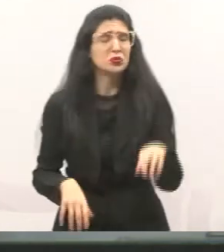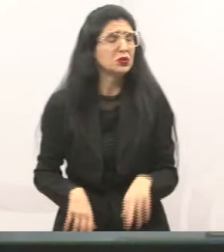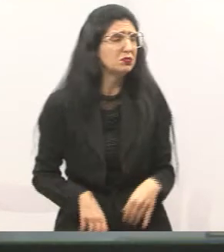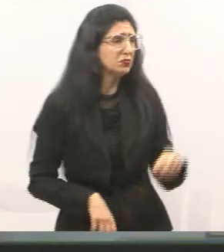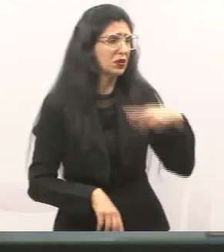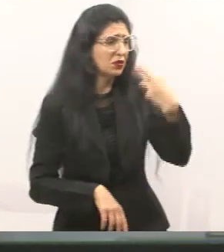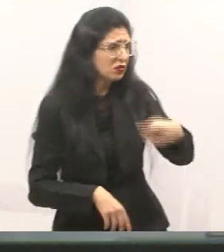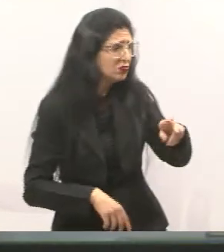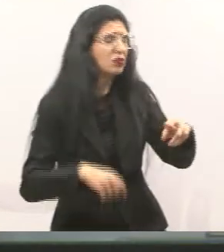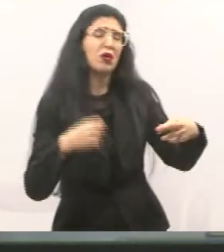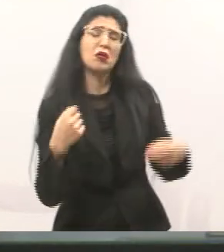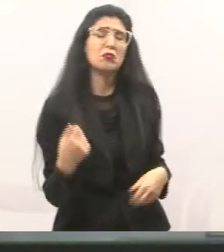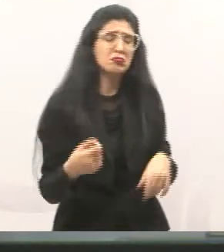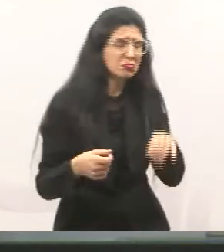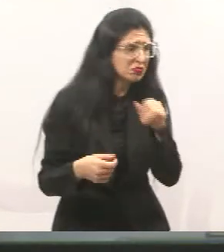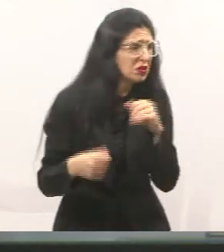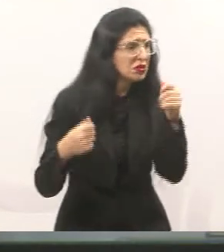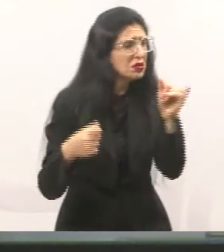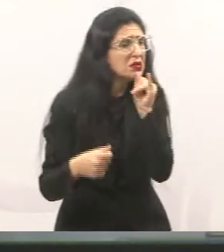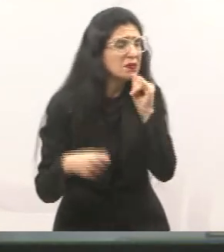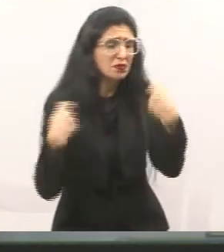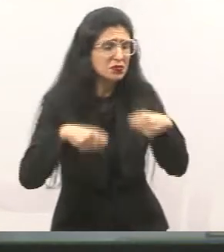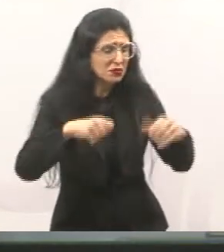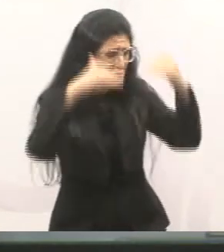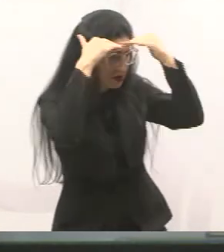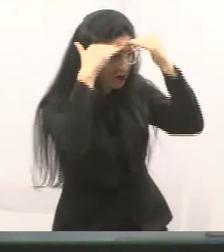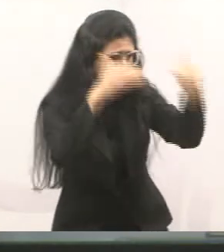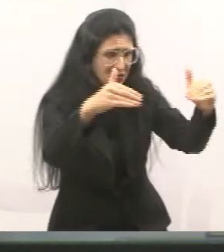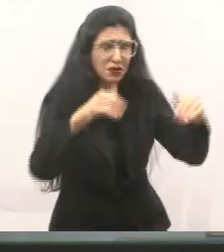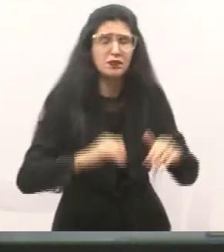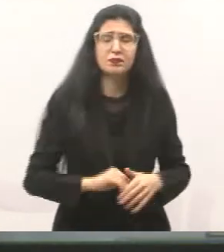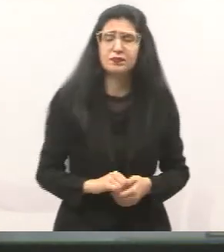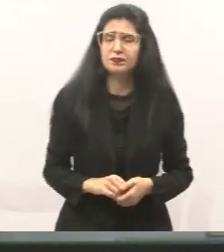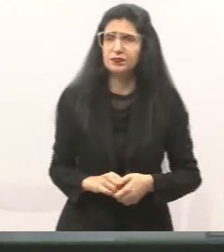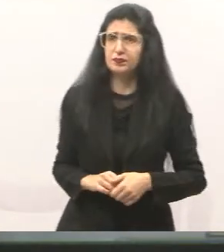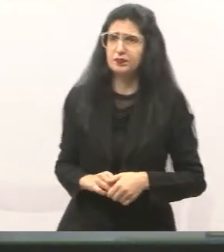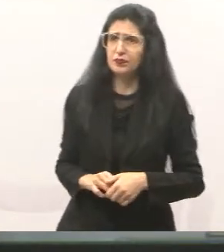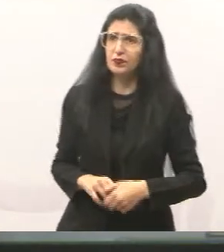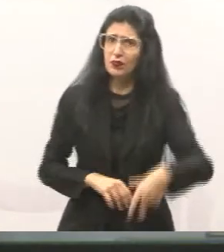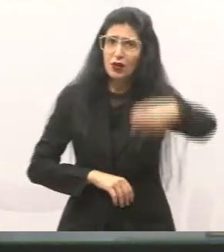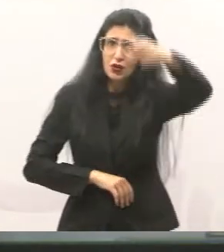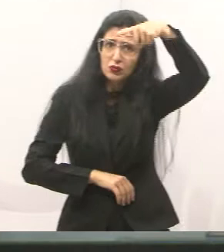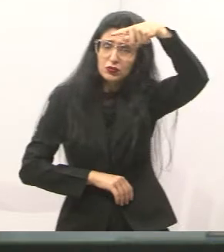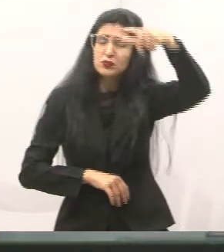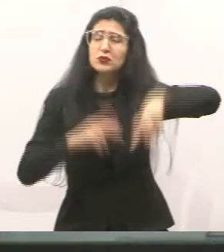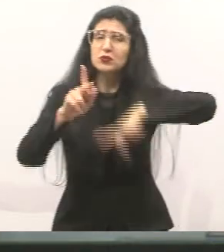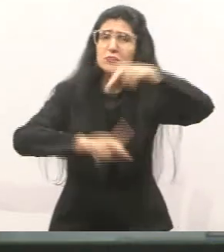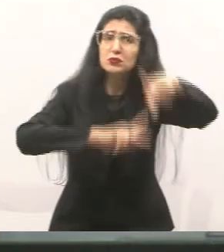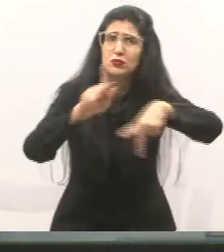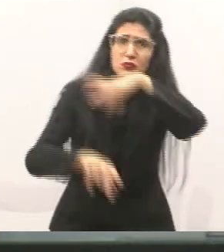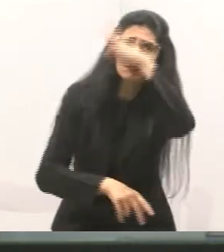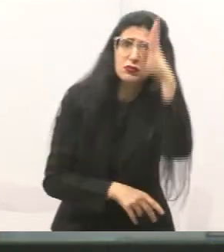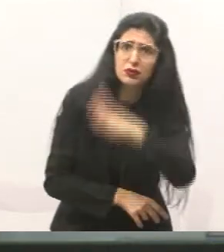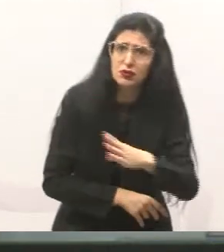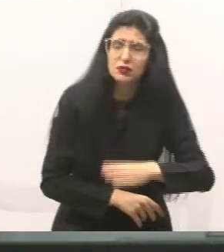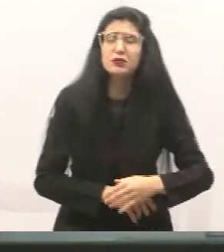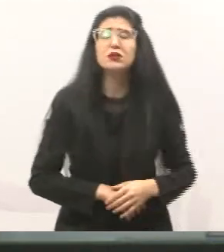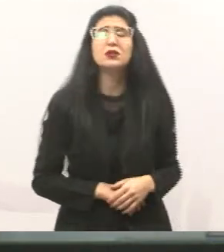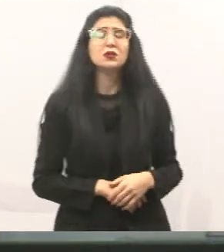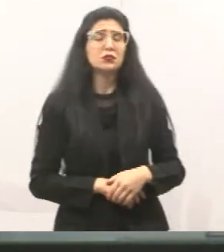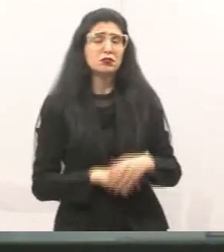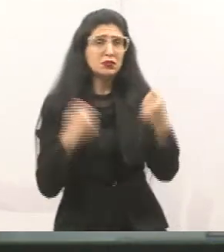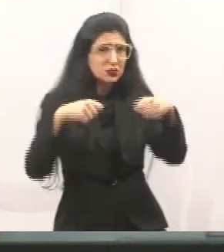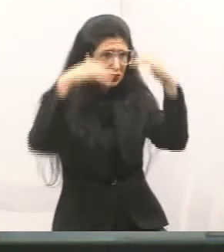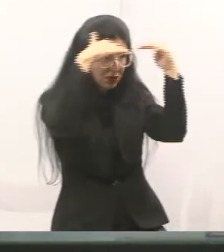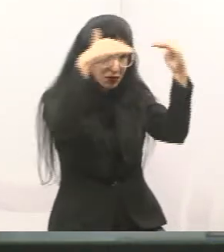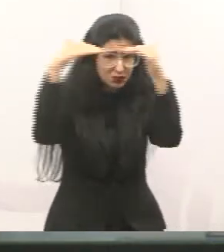diversidade, no reconhecimento e respeito às identidades culturais do povo brasileiro, considerando